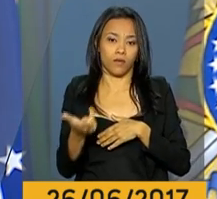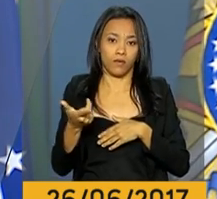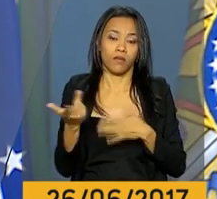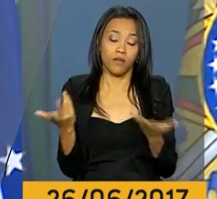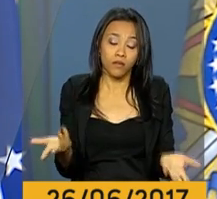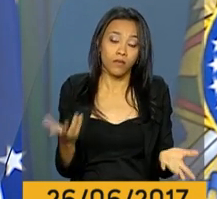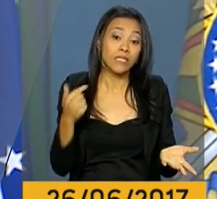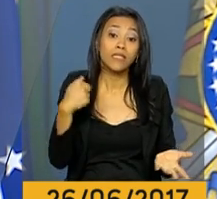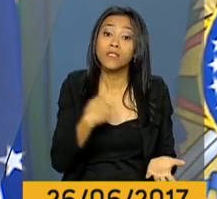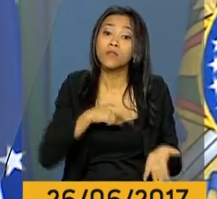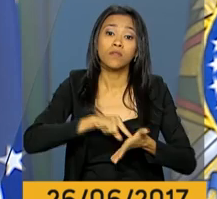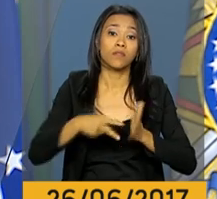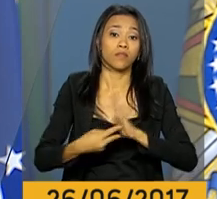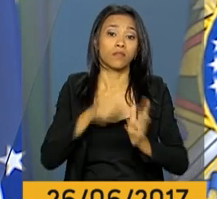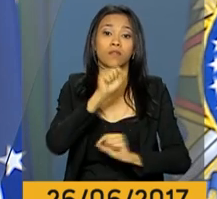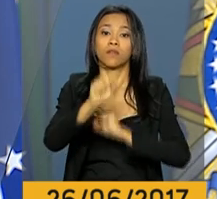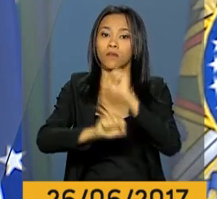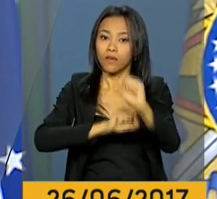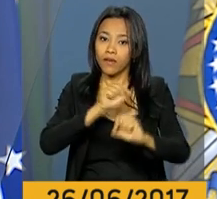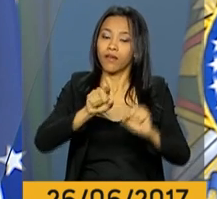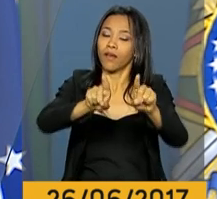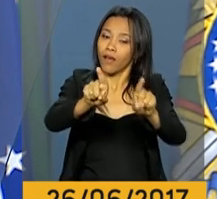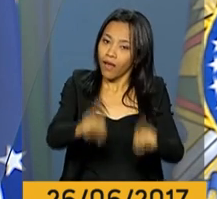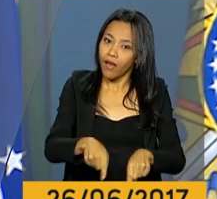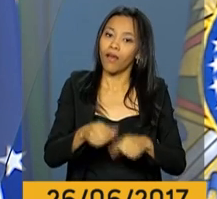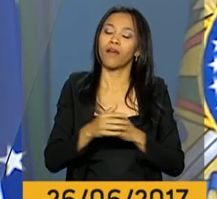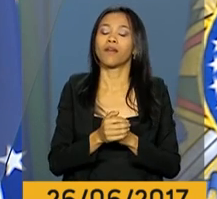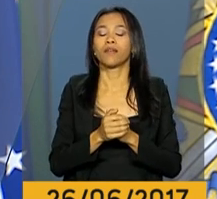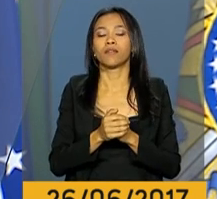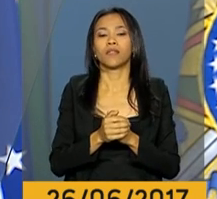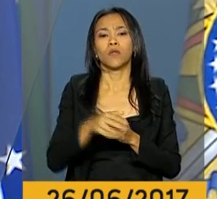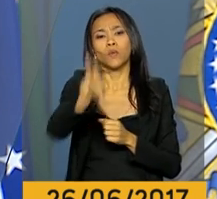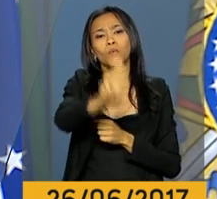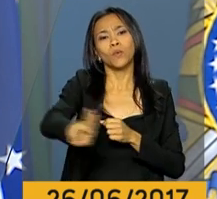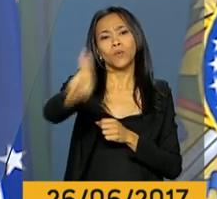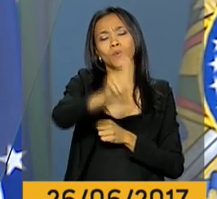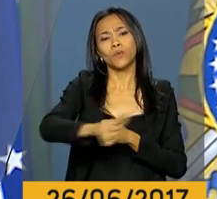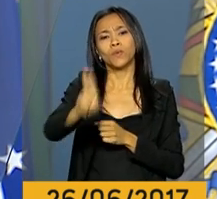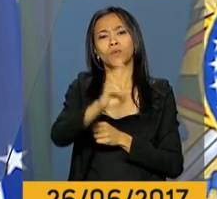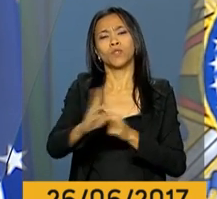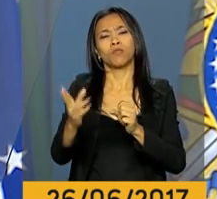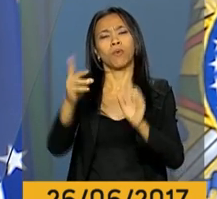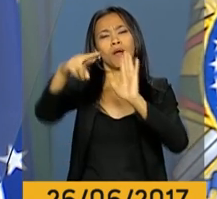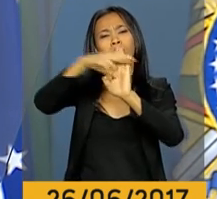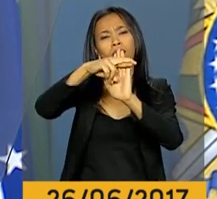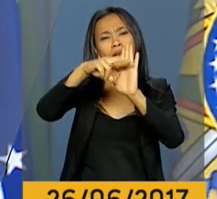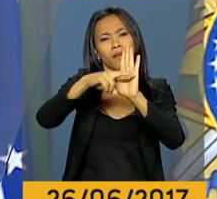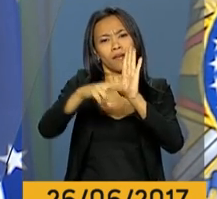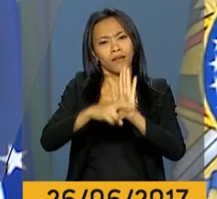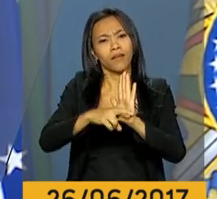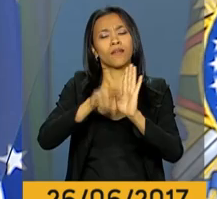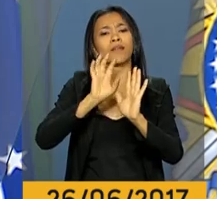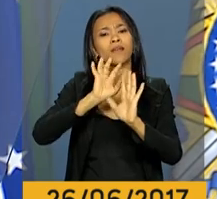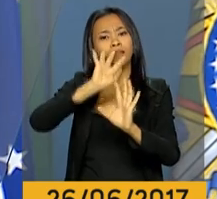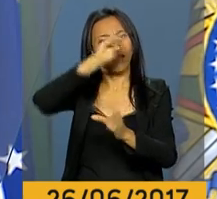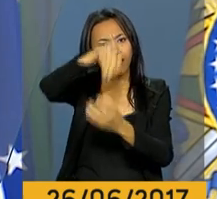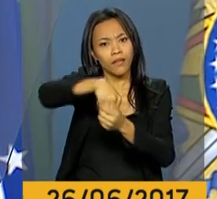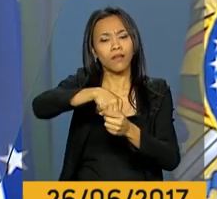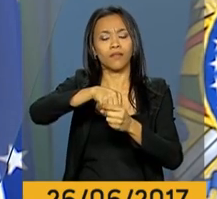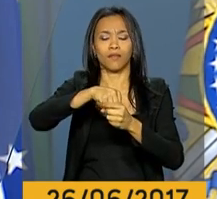nada mais é do que a aplicação de um princípio que permeia todo o nosso